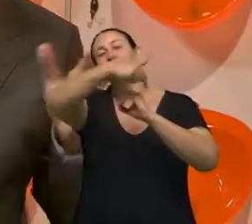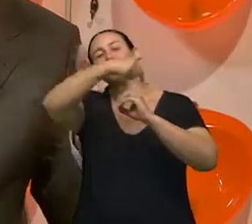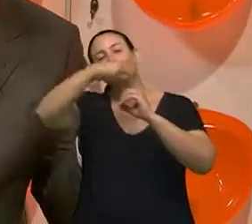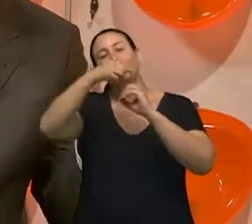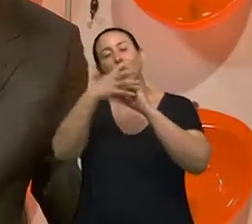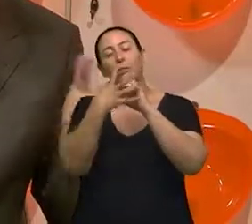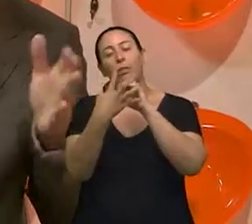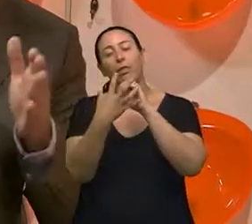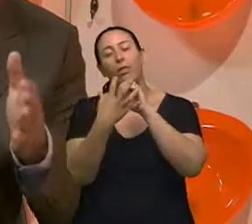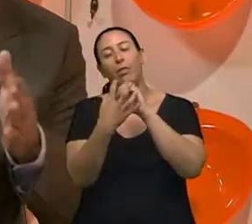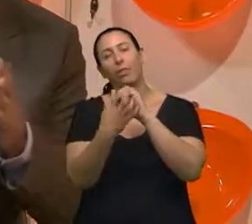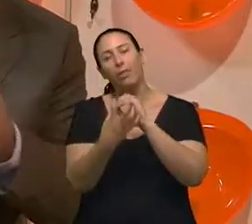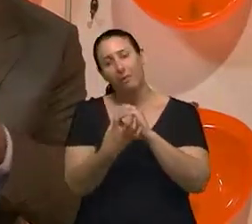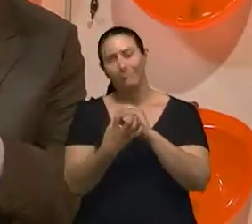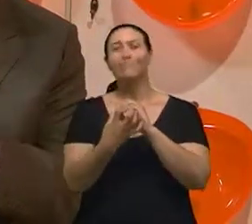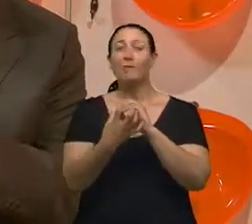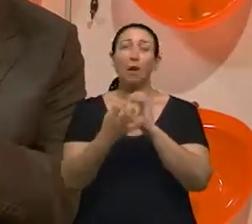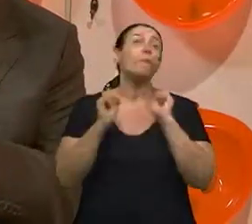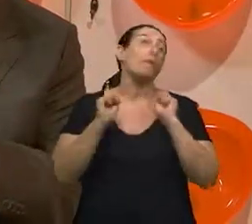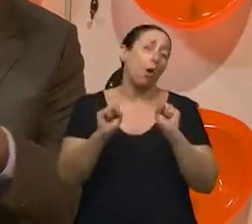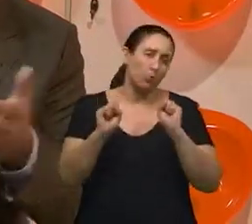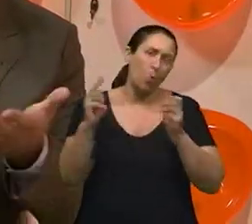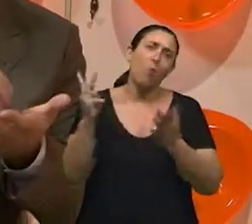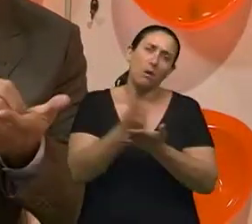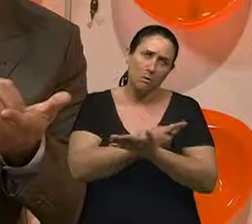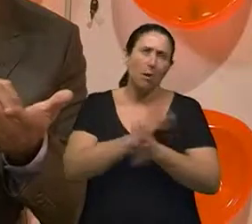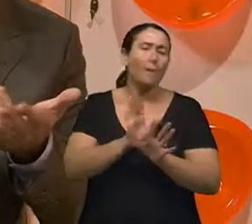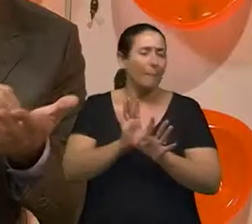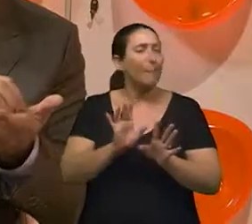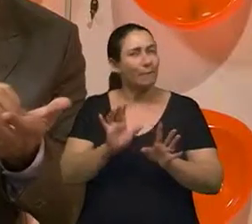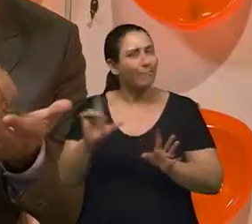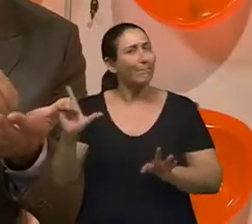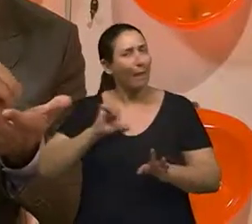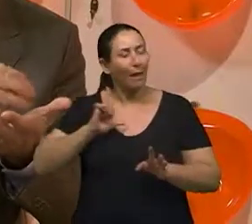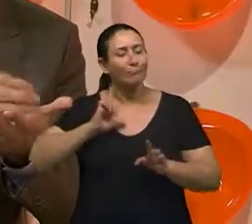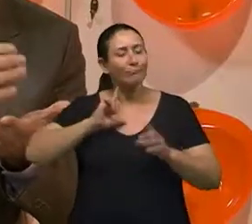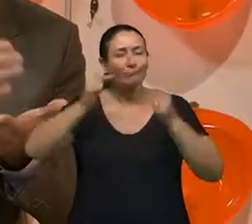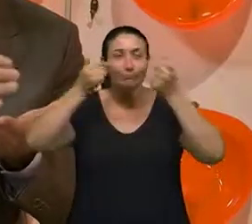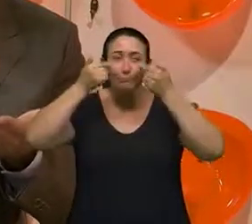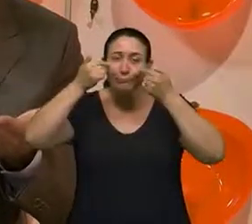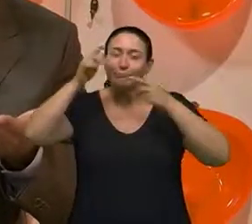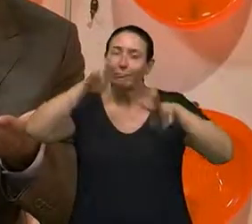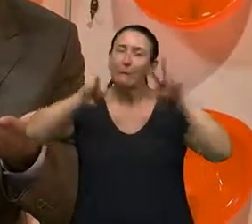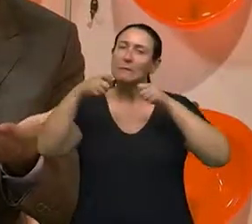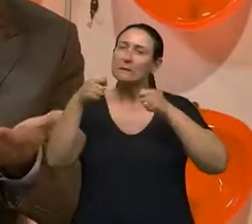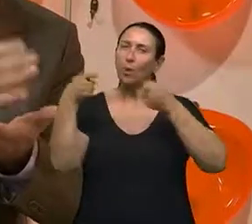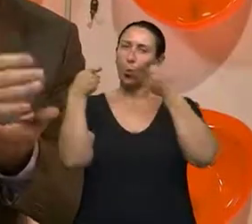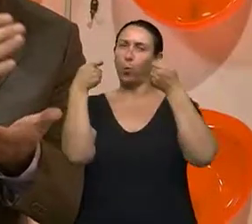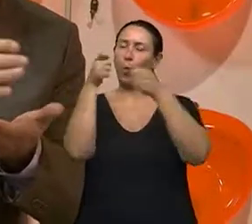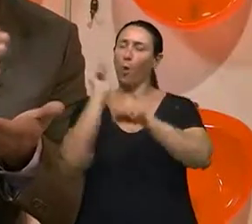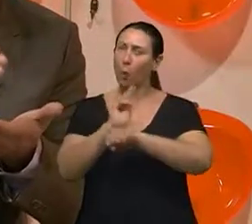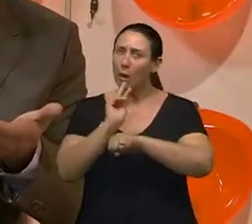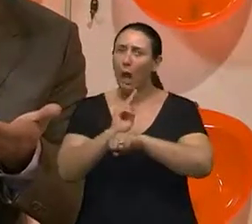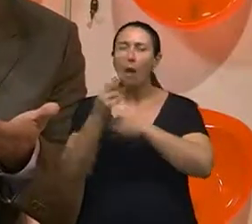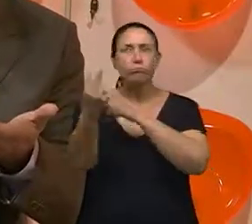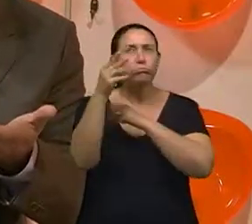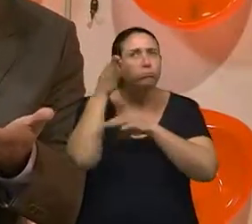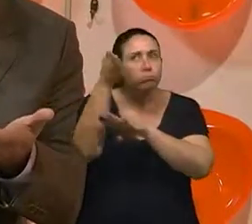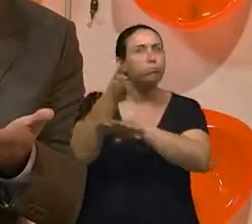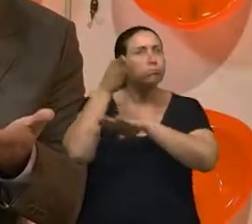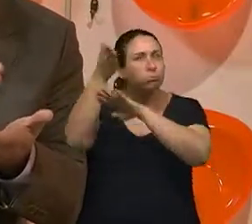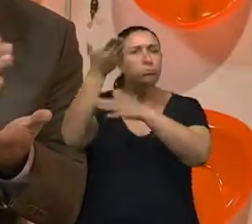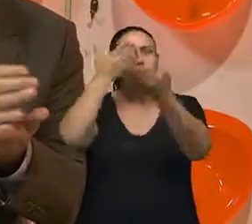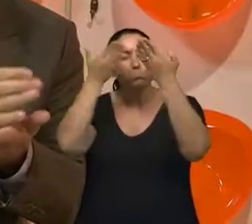alterações, certo, o que não significa que vão ter dificuldade de visão. Mas vai haver alterações que deve ser controlada de maneira